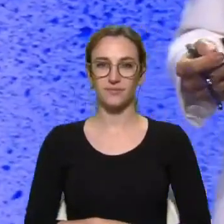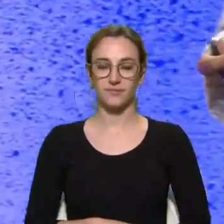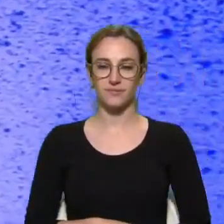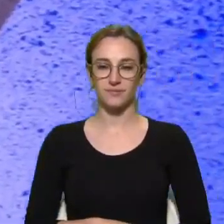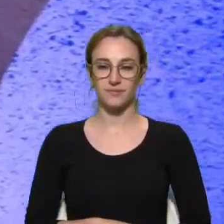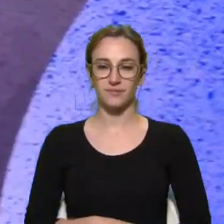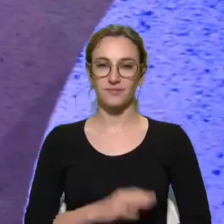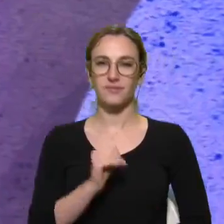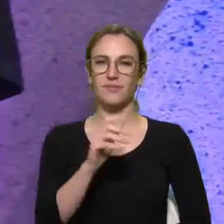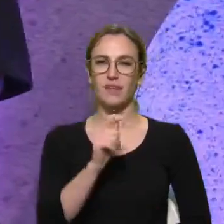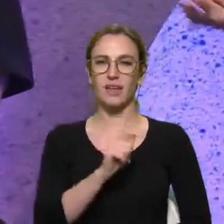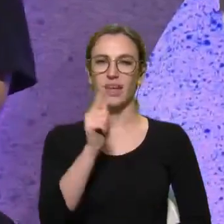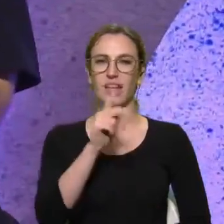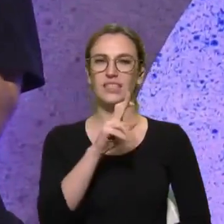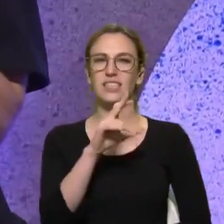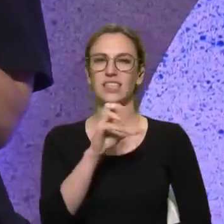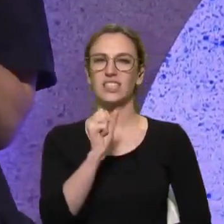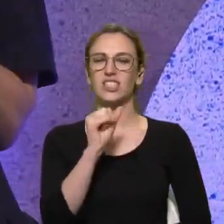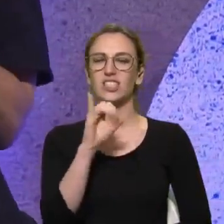Sérgio,